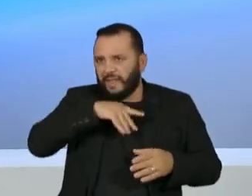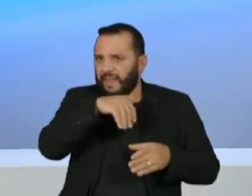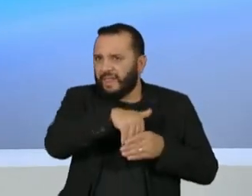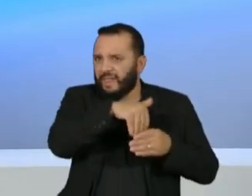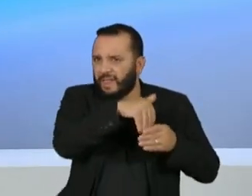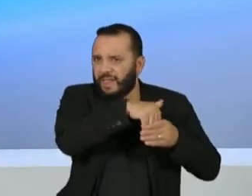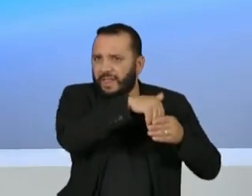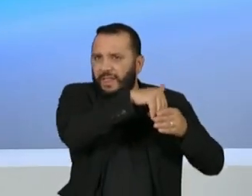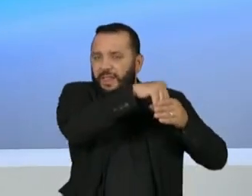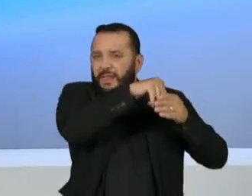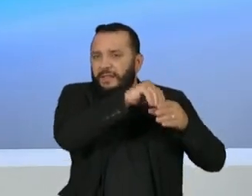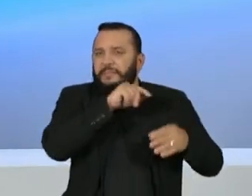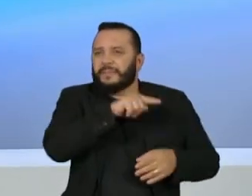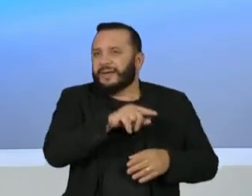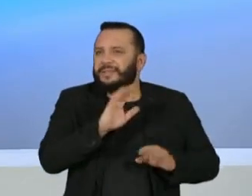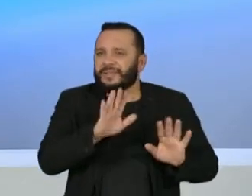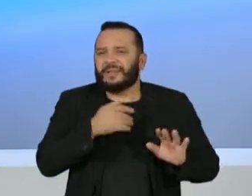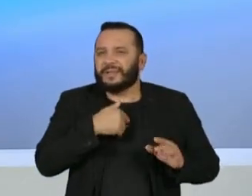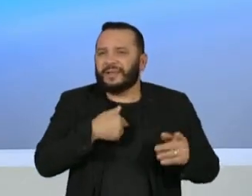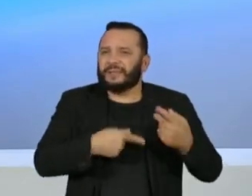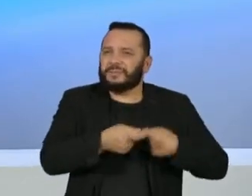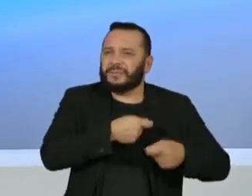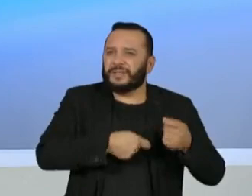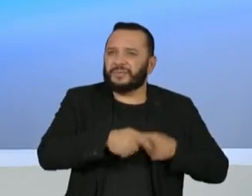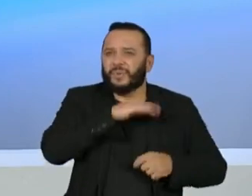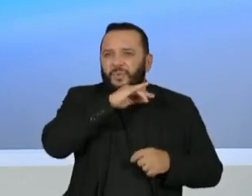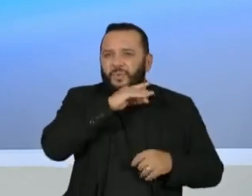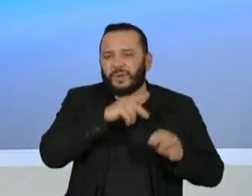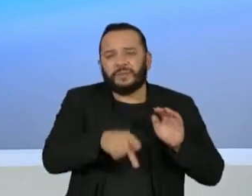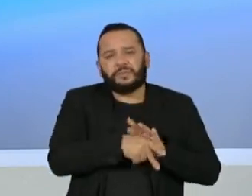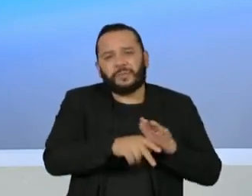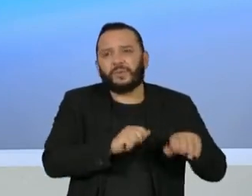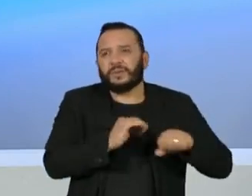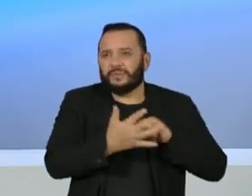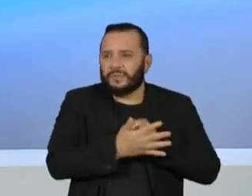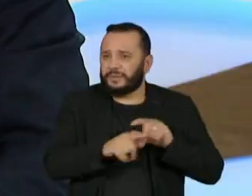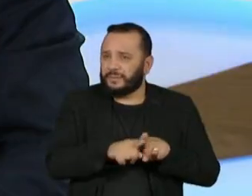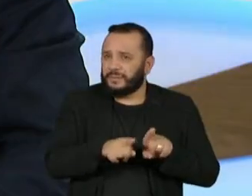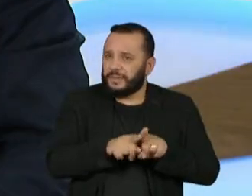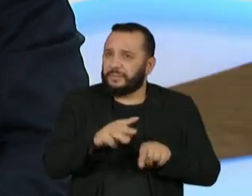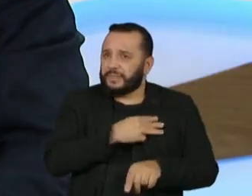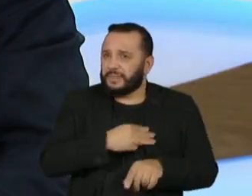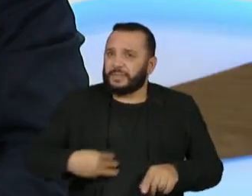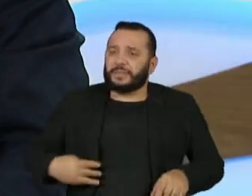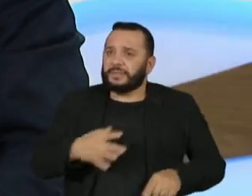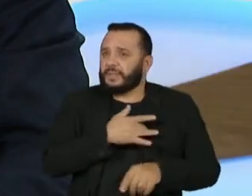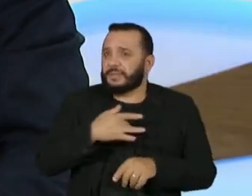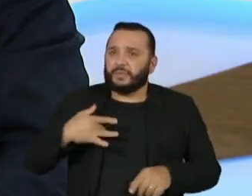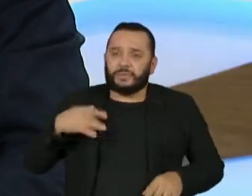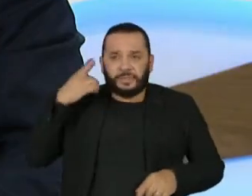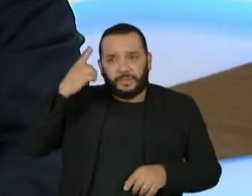administrador caótico da pandemia e seu ministro da Saúde foi um dos deputados mais votados do Rio de Janeiro.